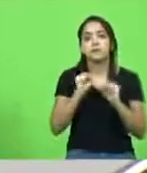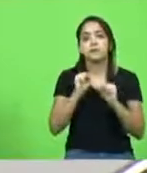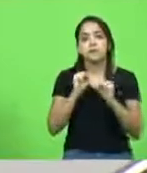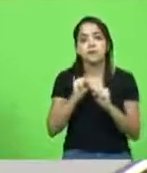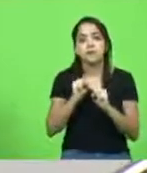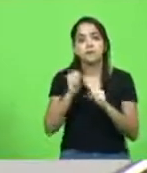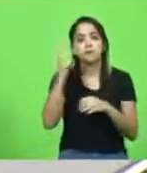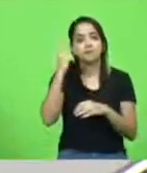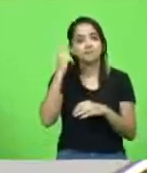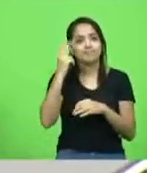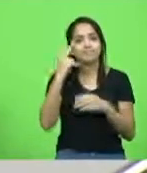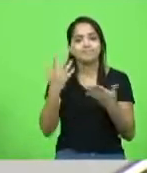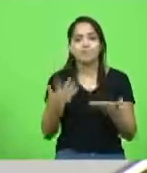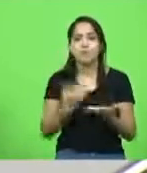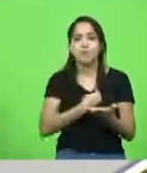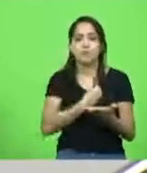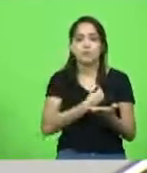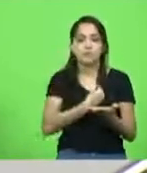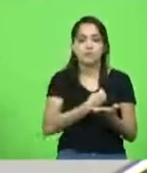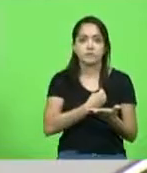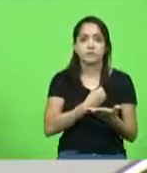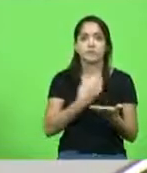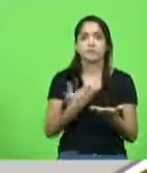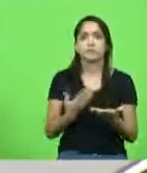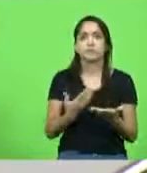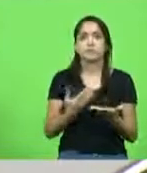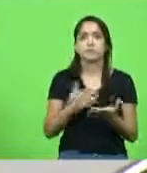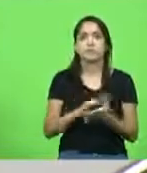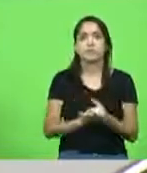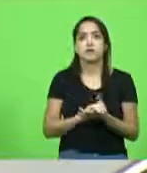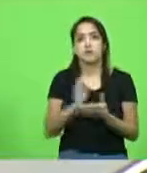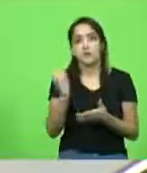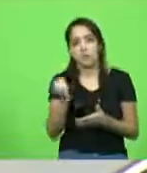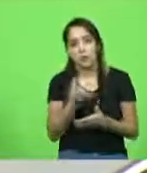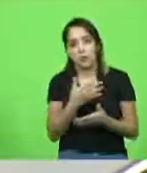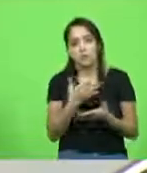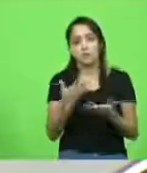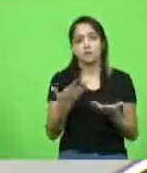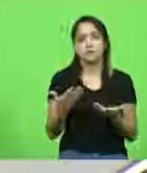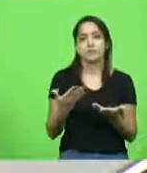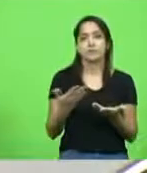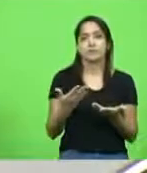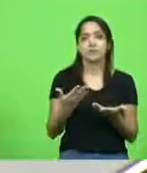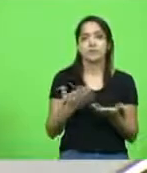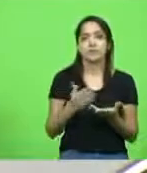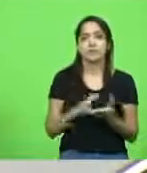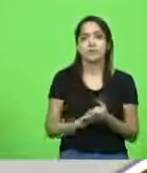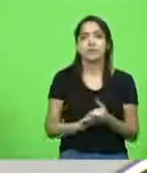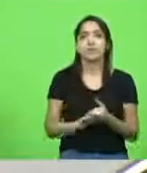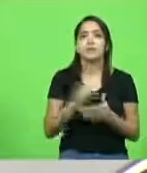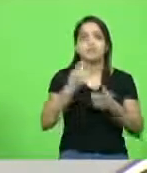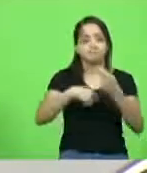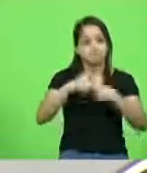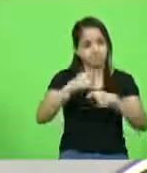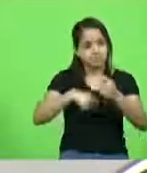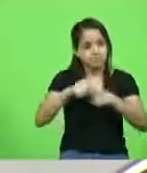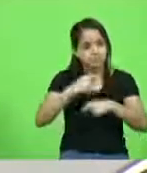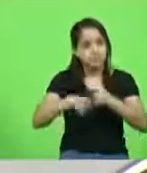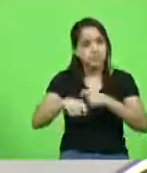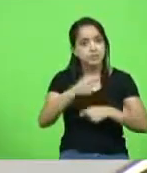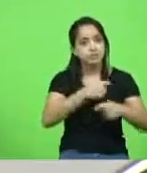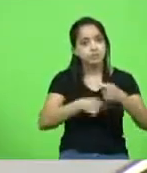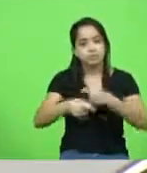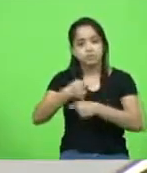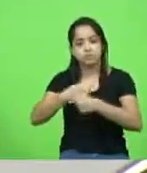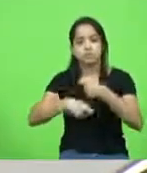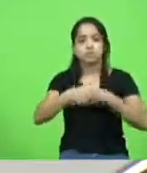voltar ao normal o mais rápido possível que seja novo normal mas que seja o normal para que economia gire e que a gente possa